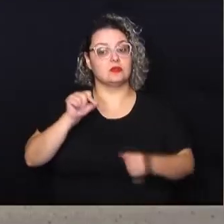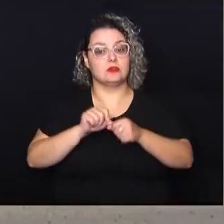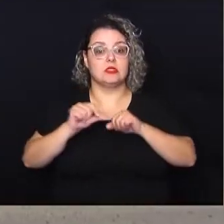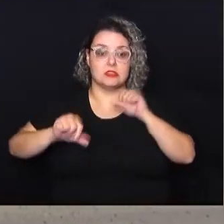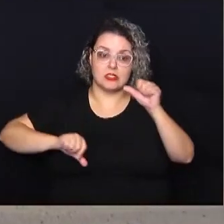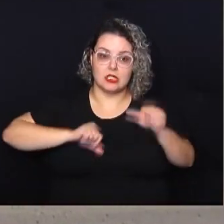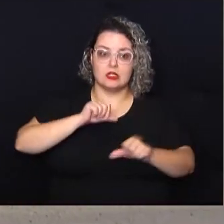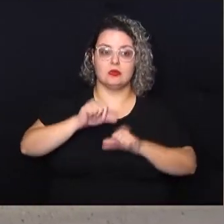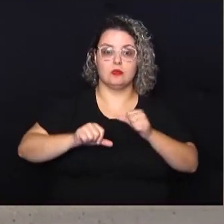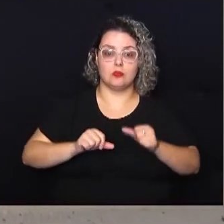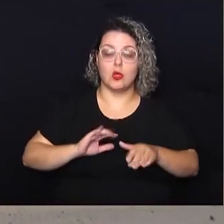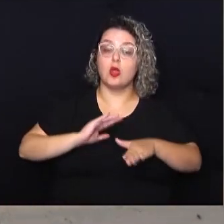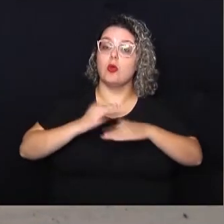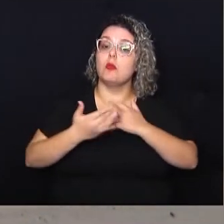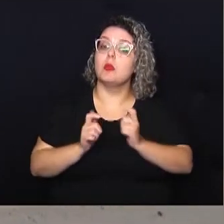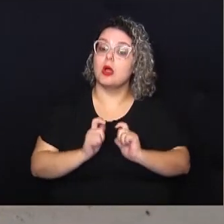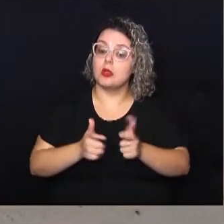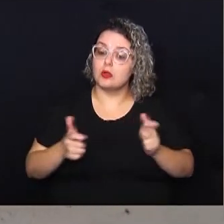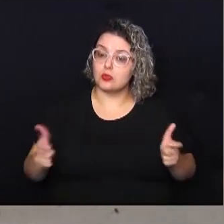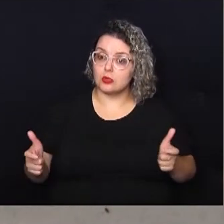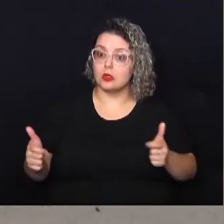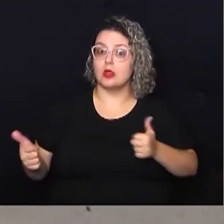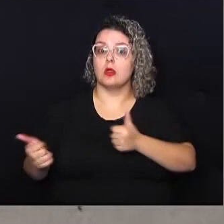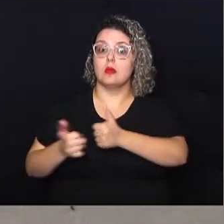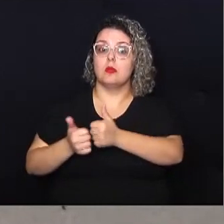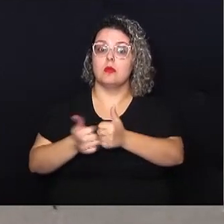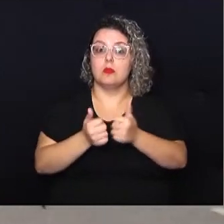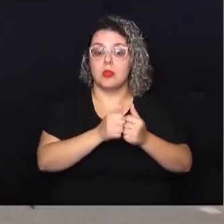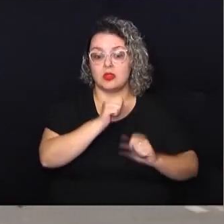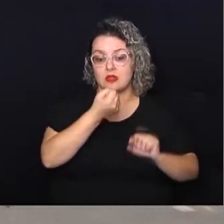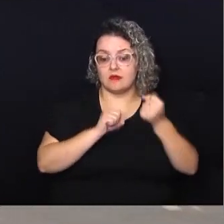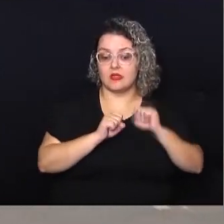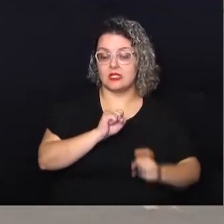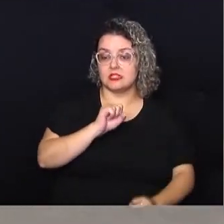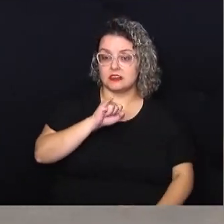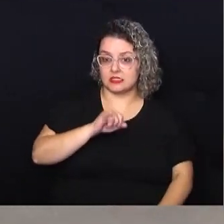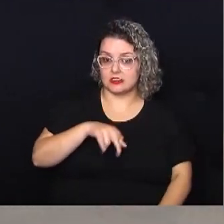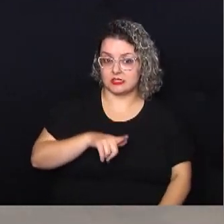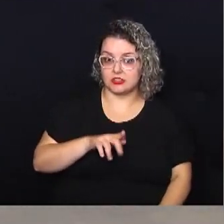transformação. O bairro cresceu em torno da fábrica Singer, inaugurada em